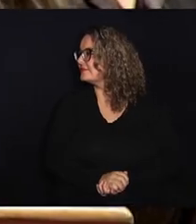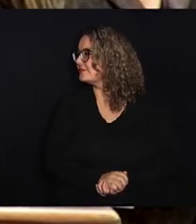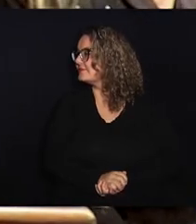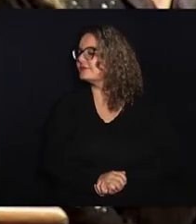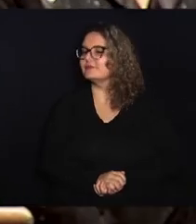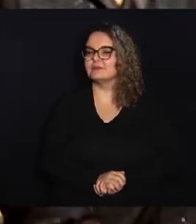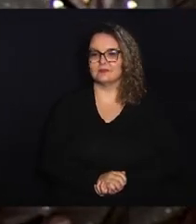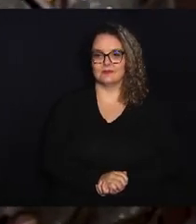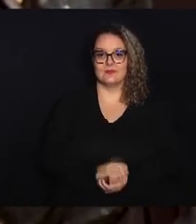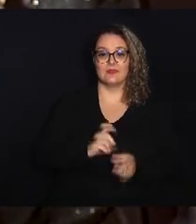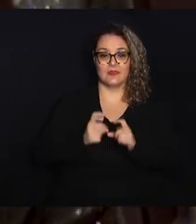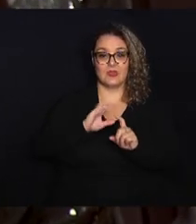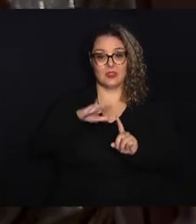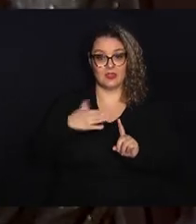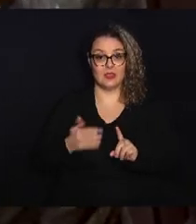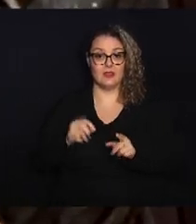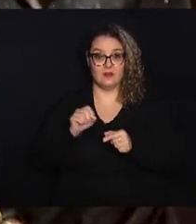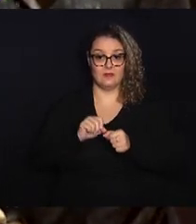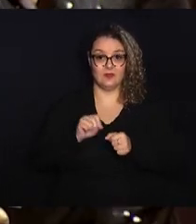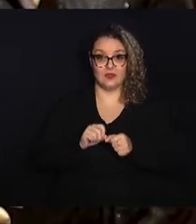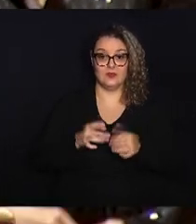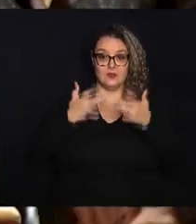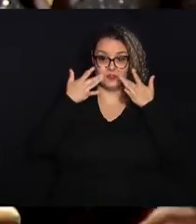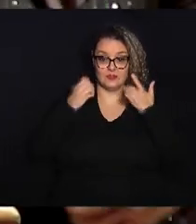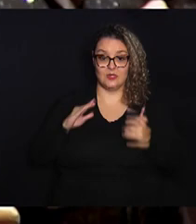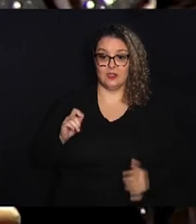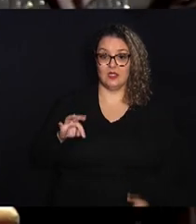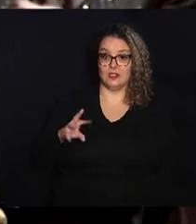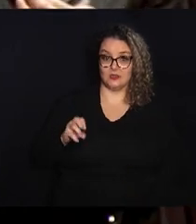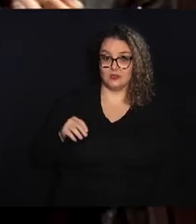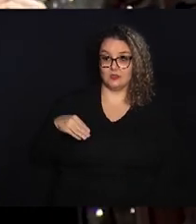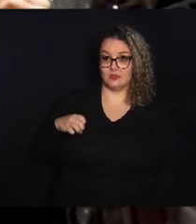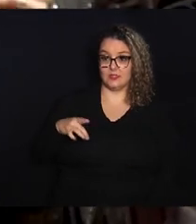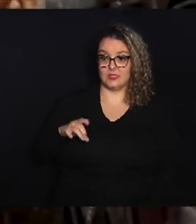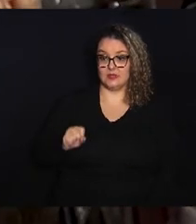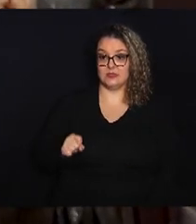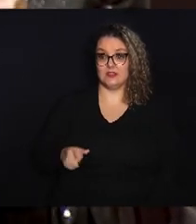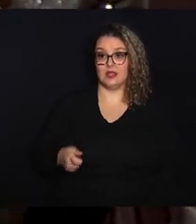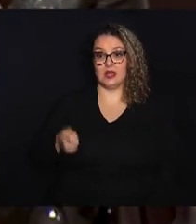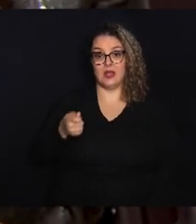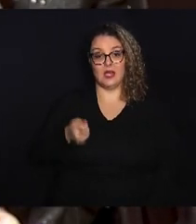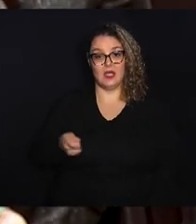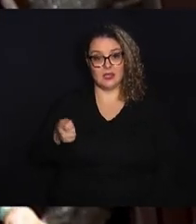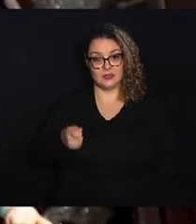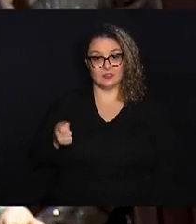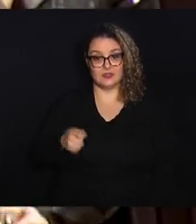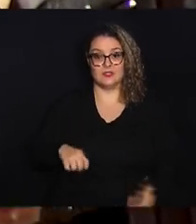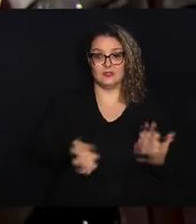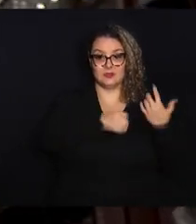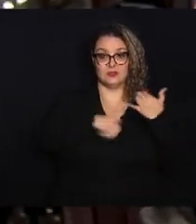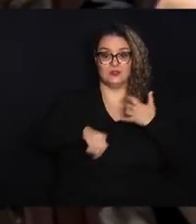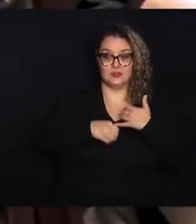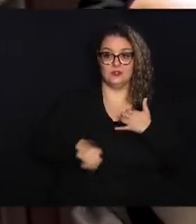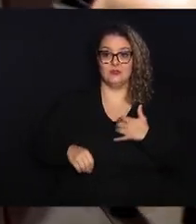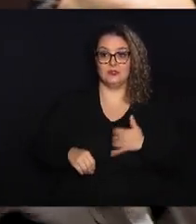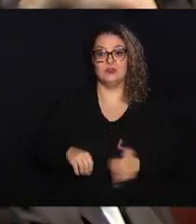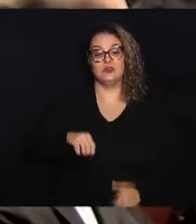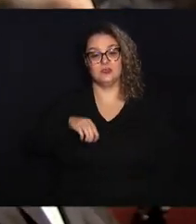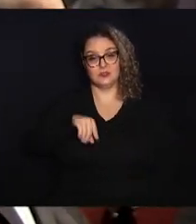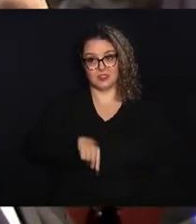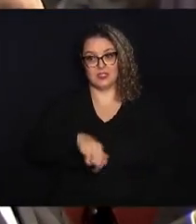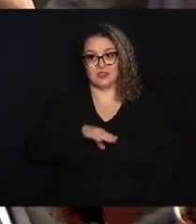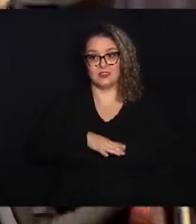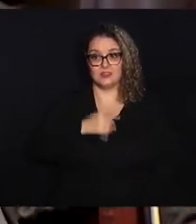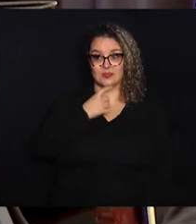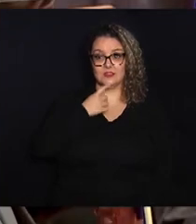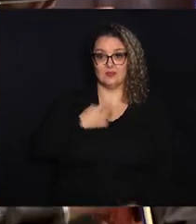Em sessão solene realizada no Teatro Castro Mendes, a Associação dos Músicos da Orquestra Sinfônica de Campinas